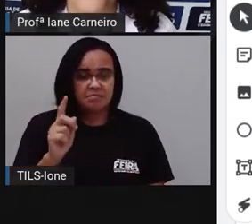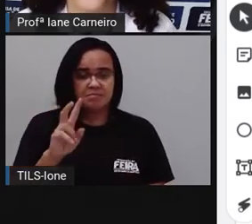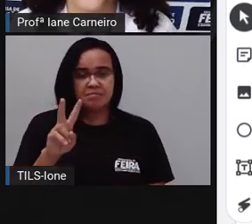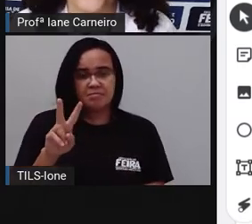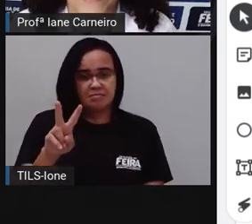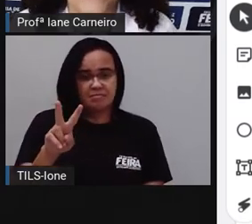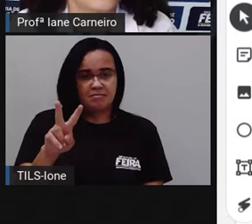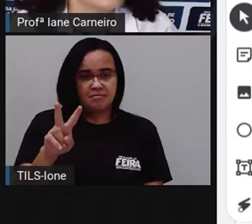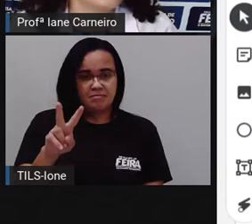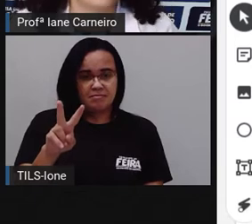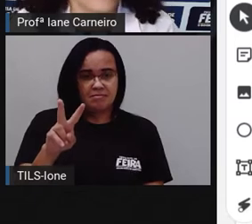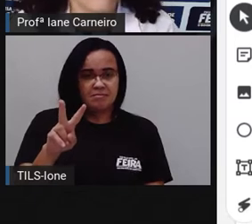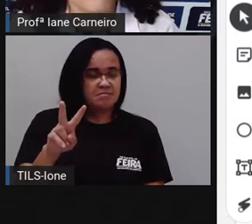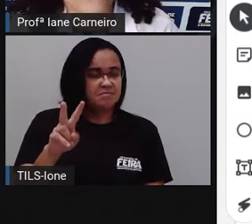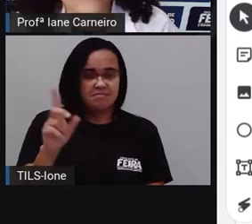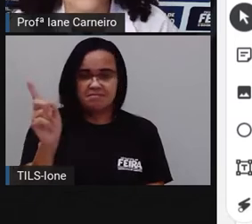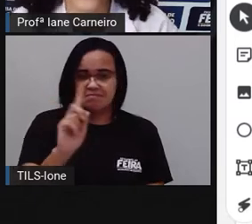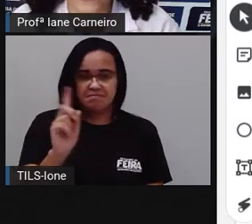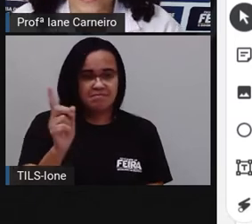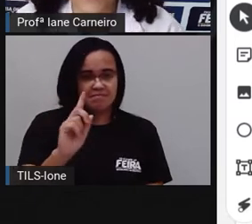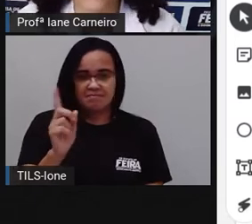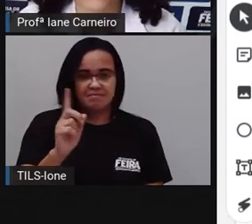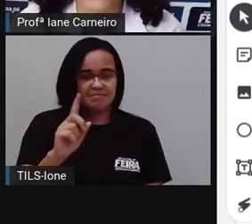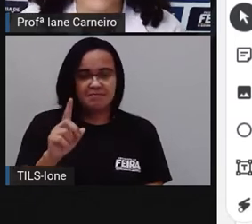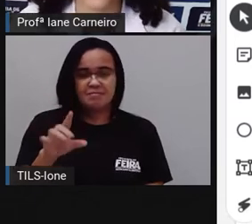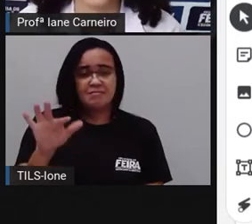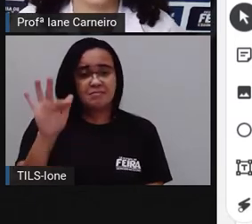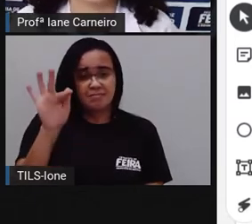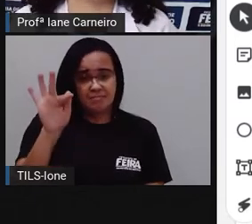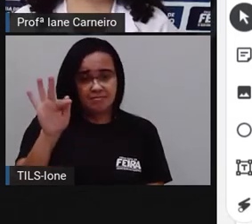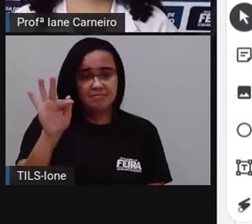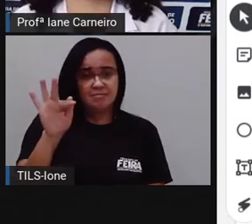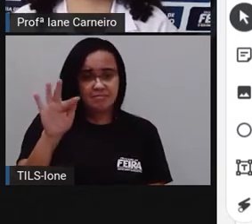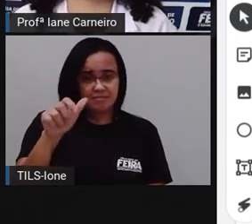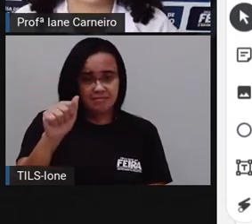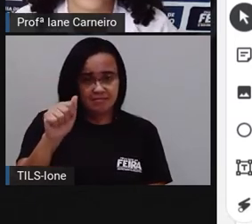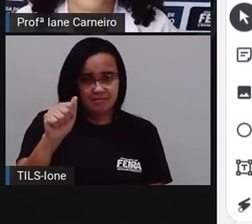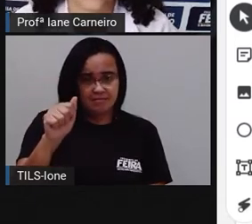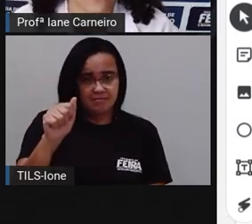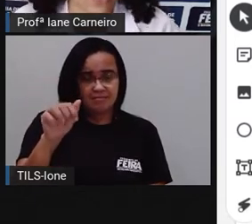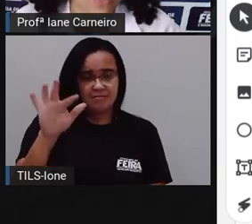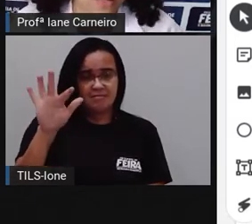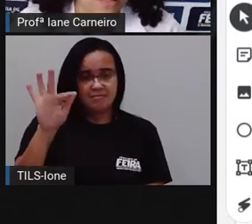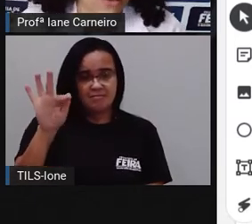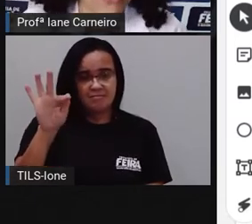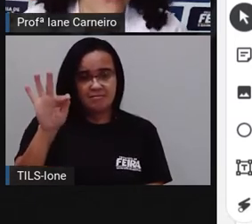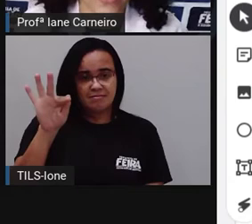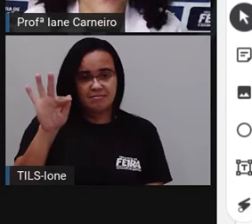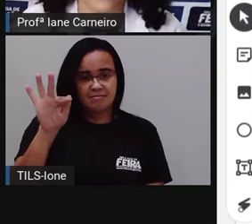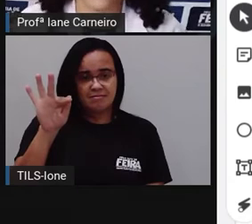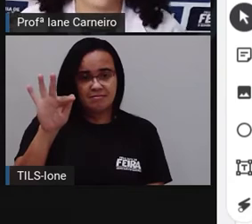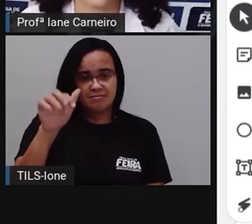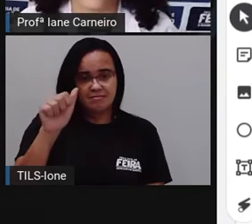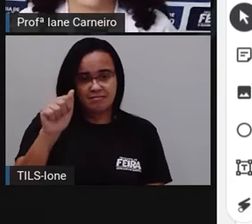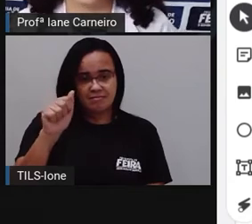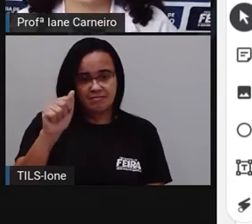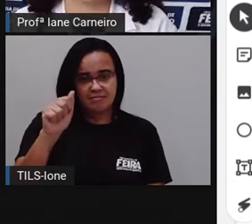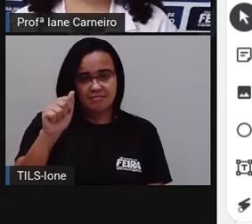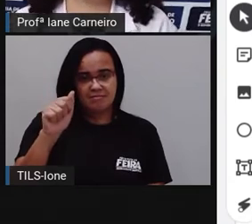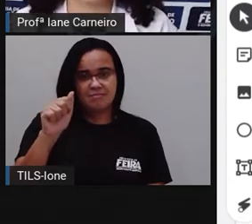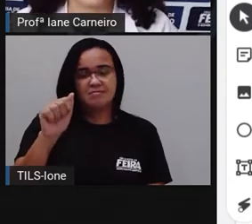buva, vá. E não é o vá que a gente quer escrever o fá, ó, fê e